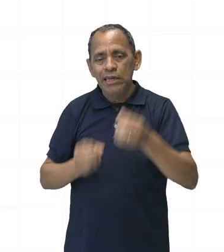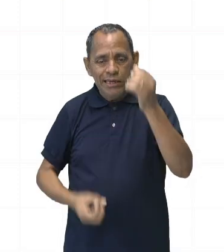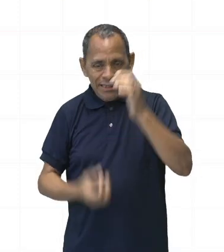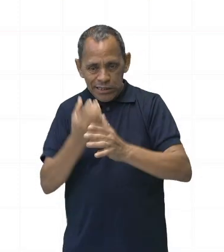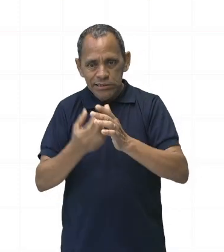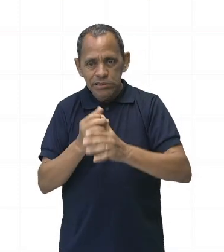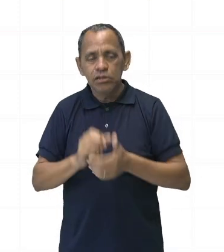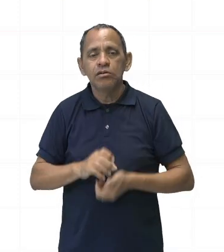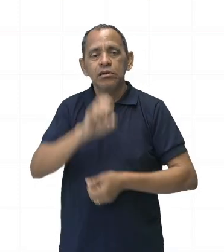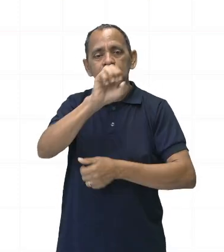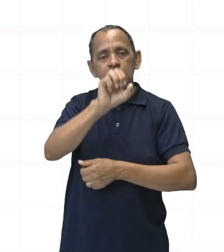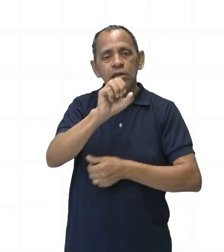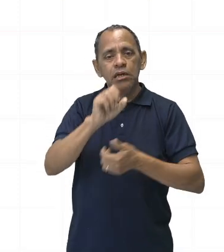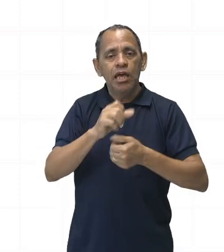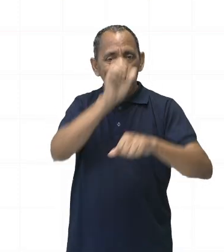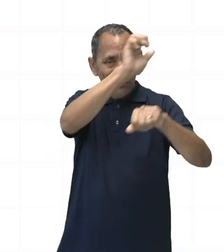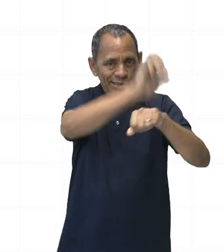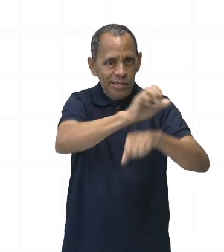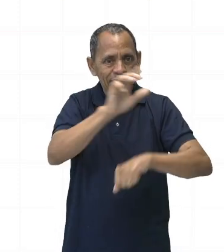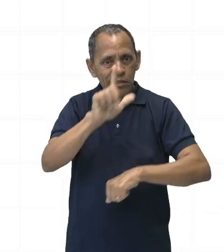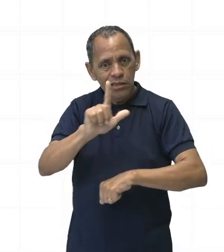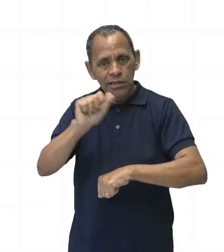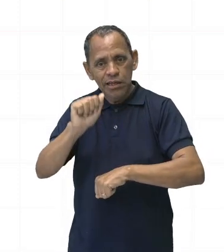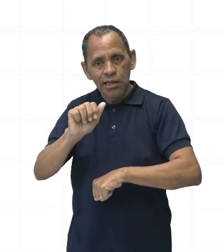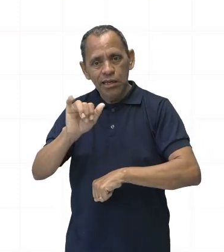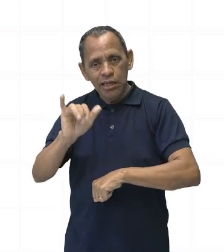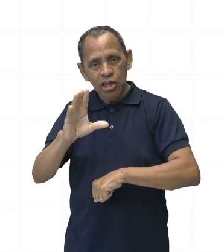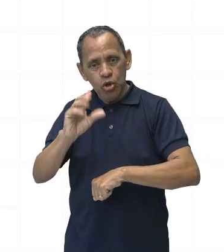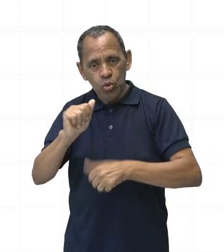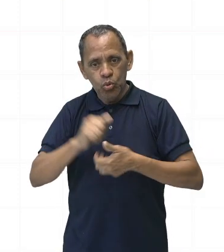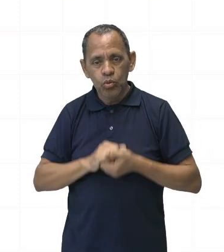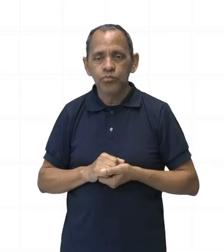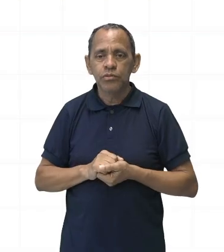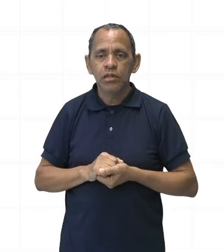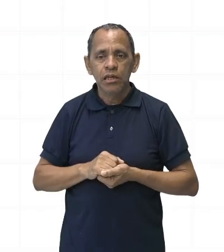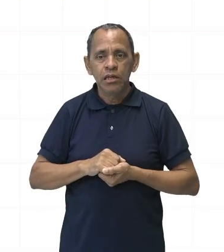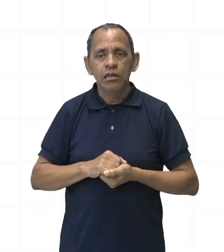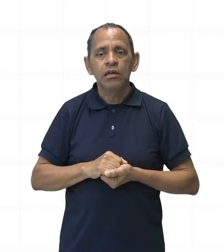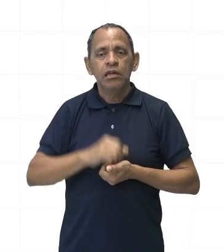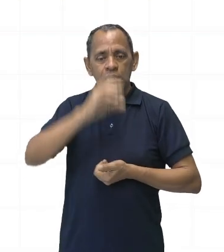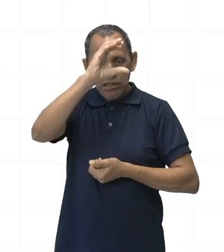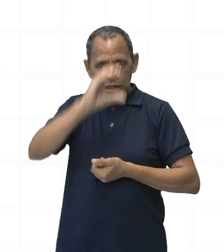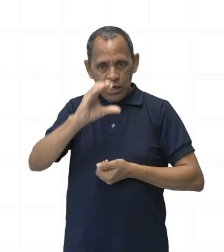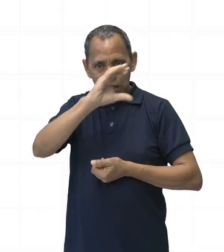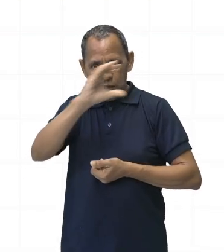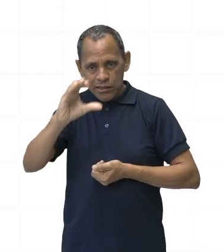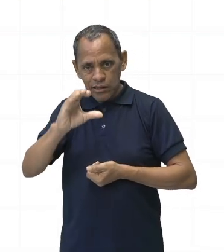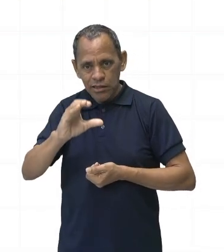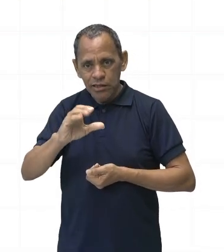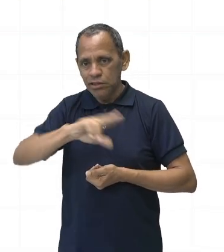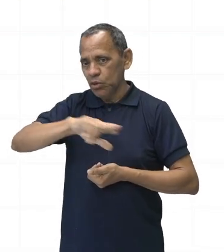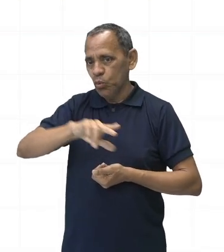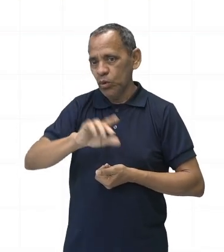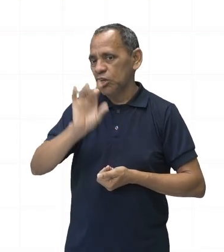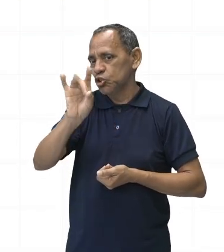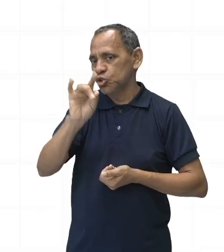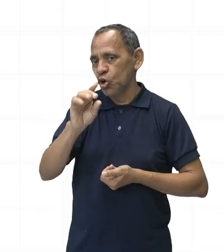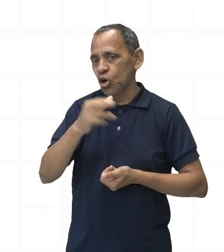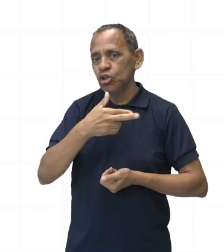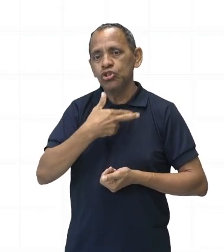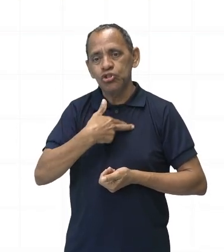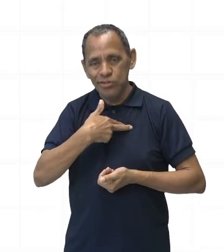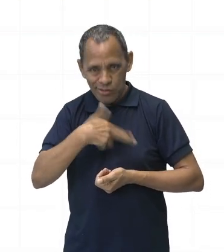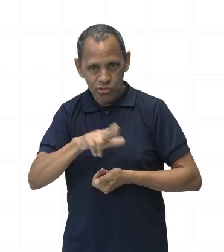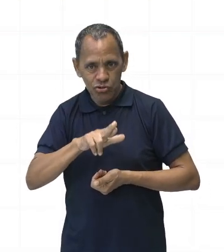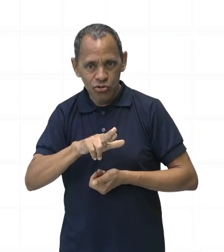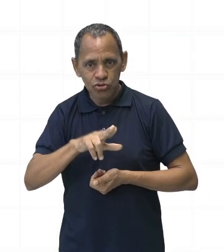Estado laico. O Brasil deixou de ter uma única religião oficial, certo? E acabou permitindo ali a presença de